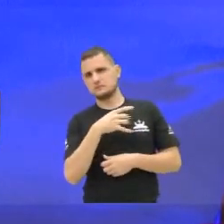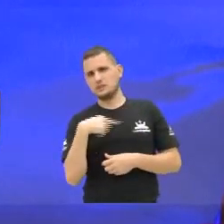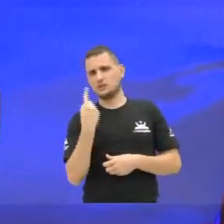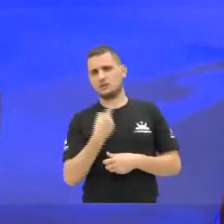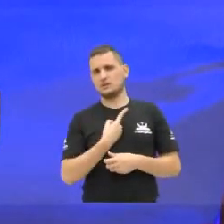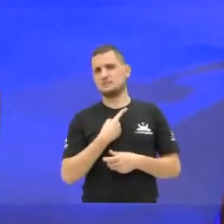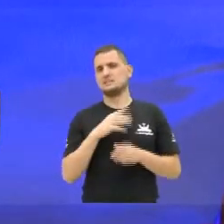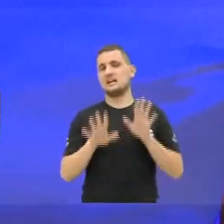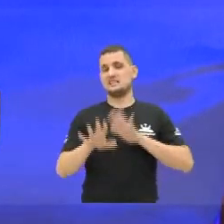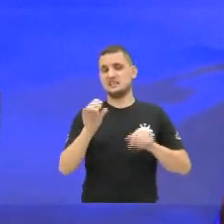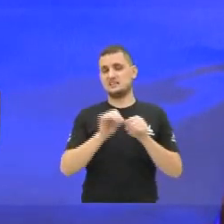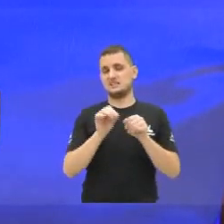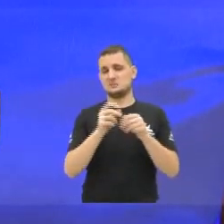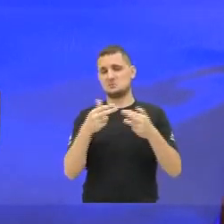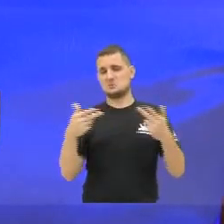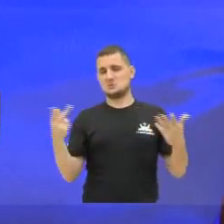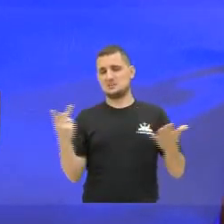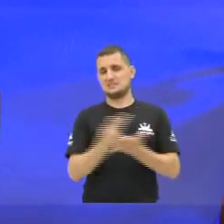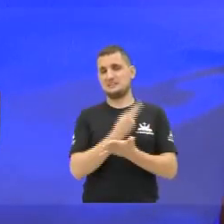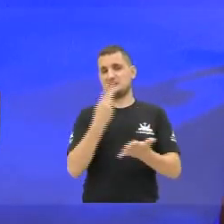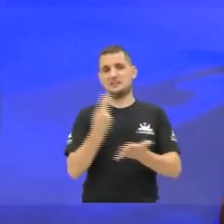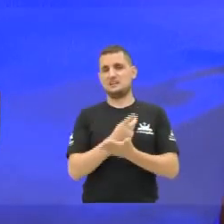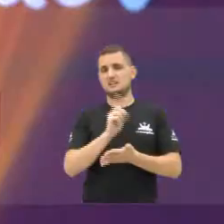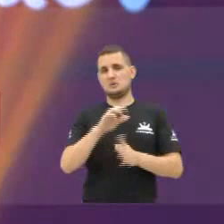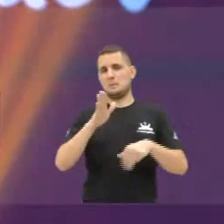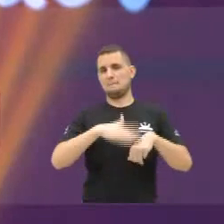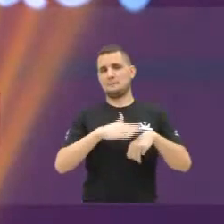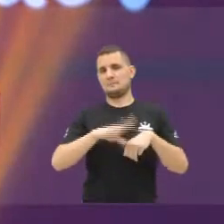erradas, atitudes que não são de Deus.